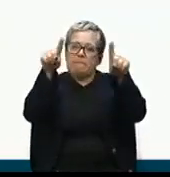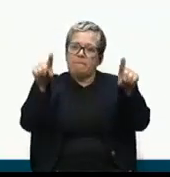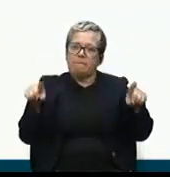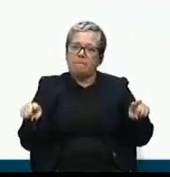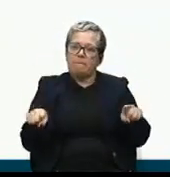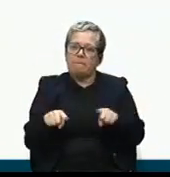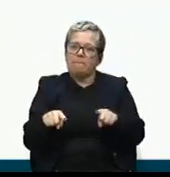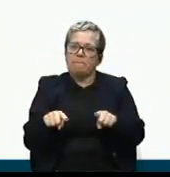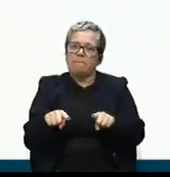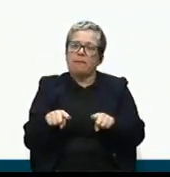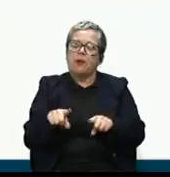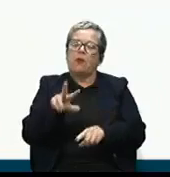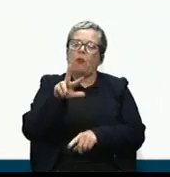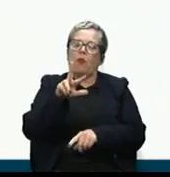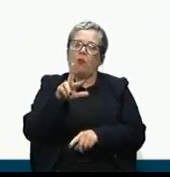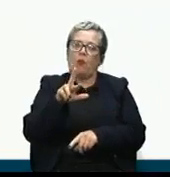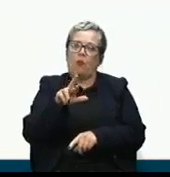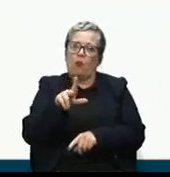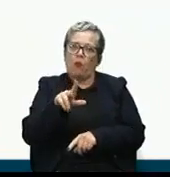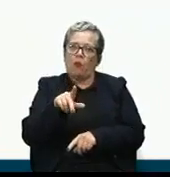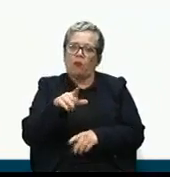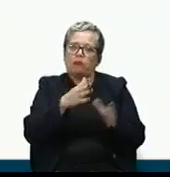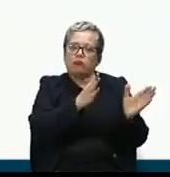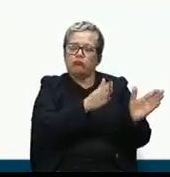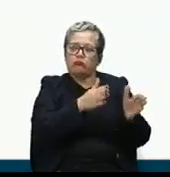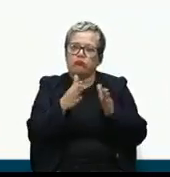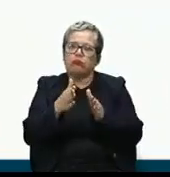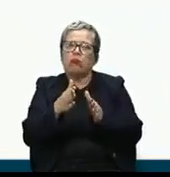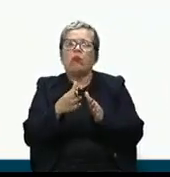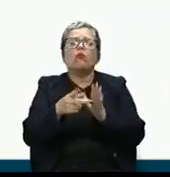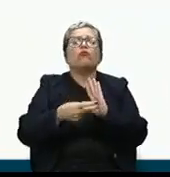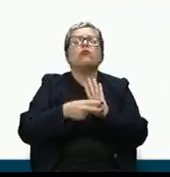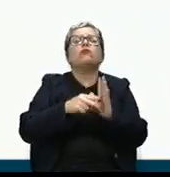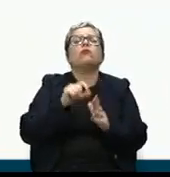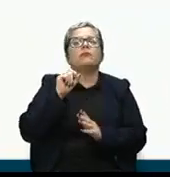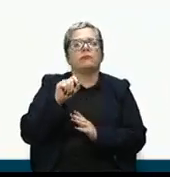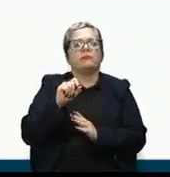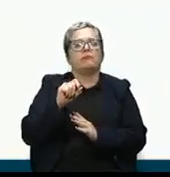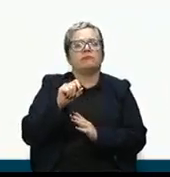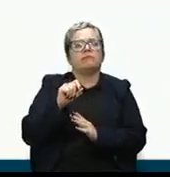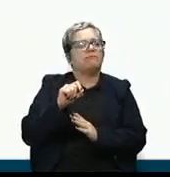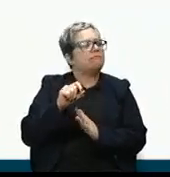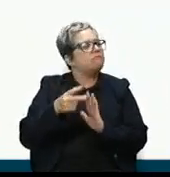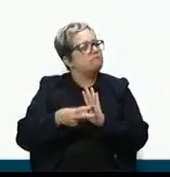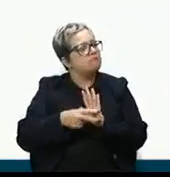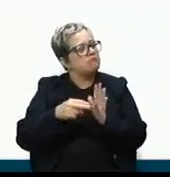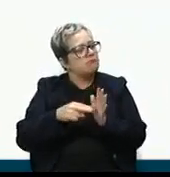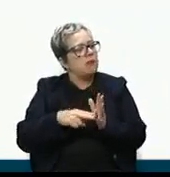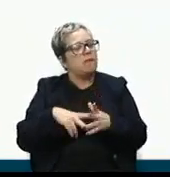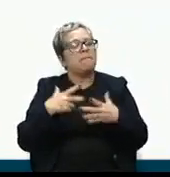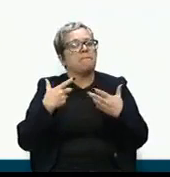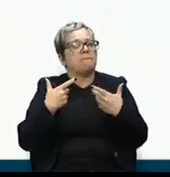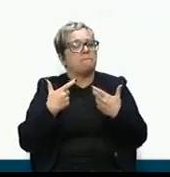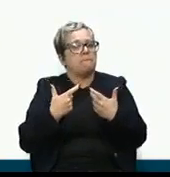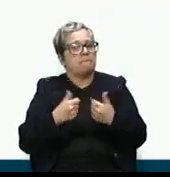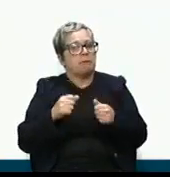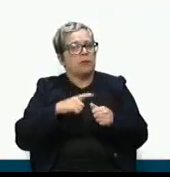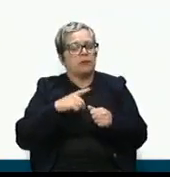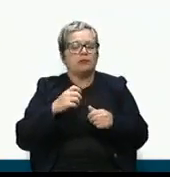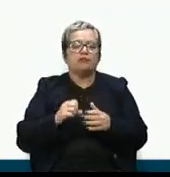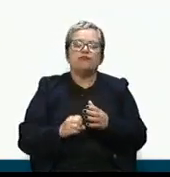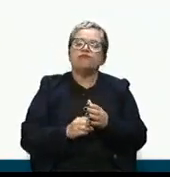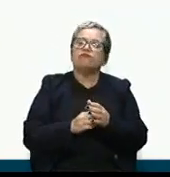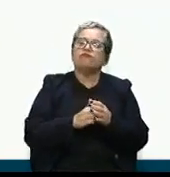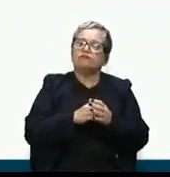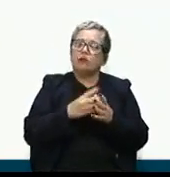que são da mesma ordem. O que isso significa? Significa que eu preciso ter a